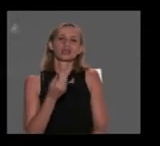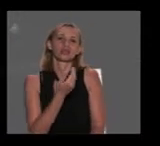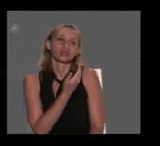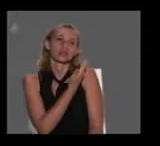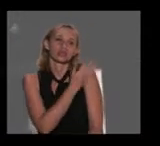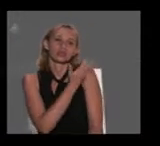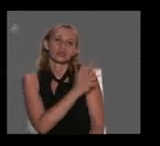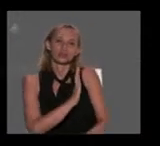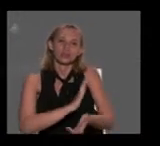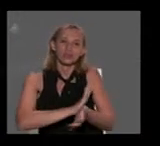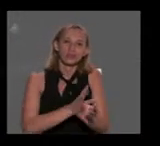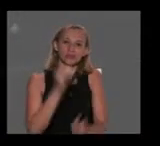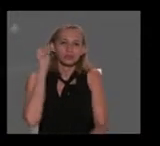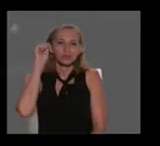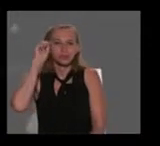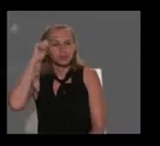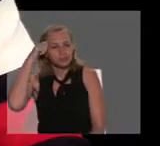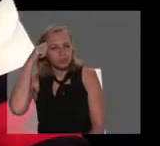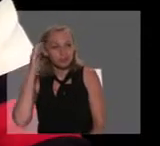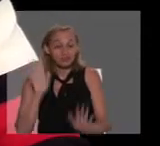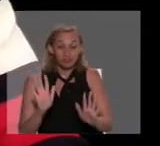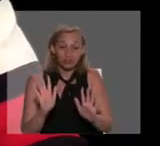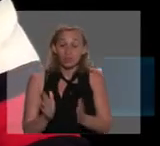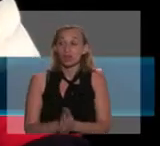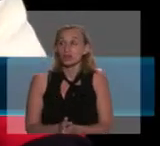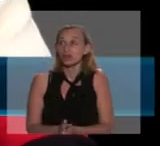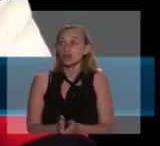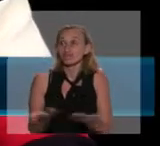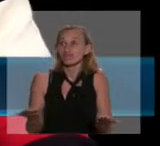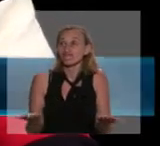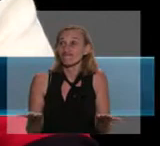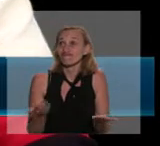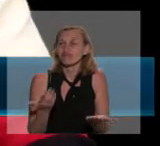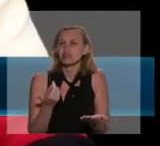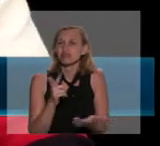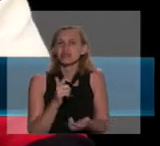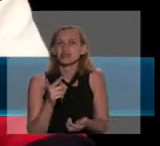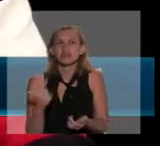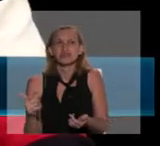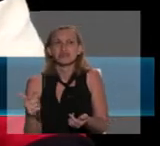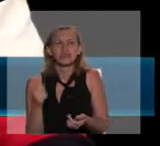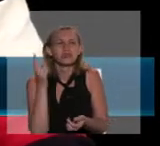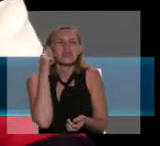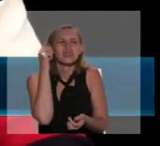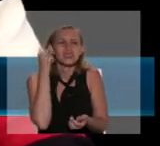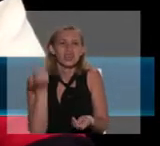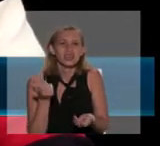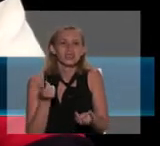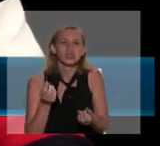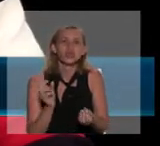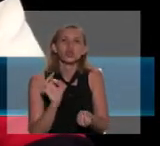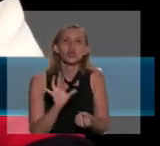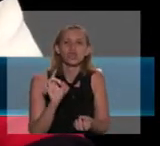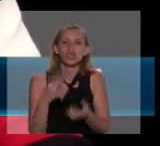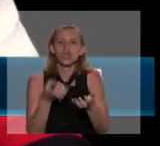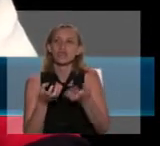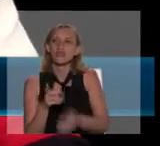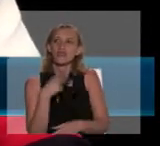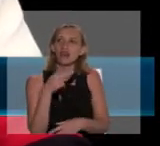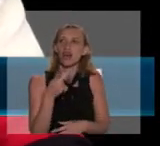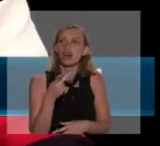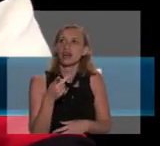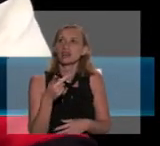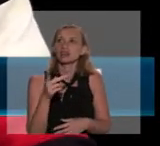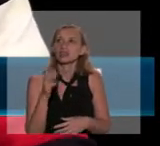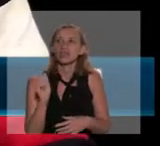falar do racismo? Então, ser youtuber é uma coisa que eu nem estava pensando em fazer. Eu queria simplesmente fazer um